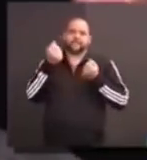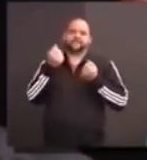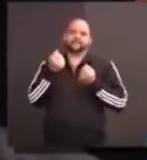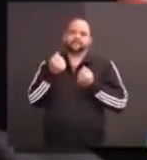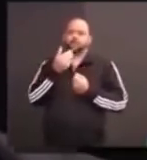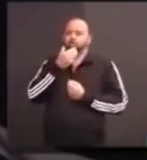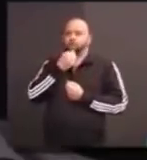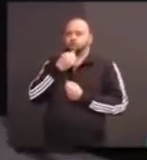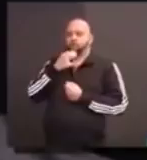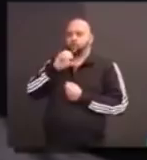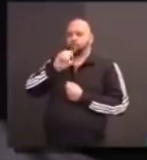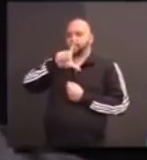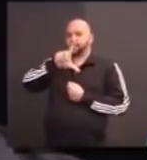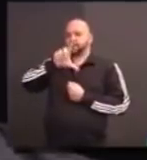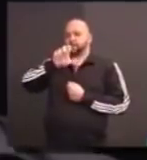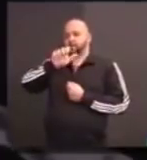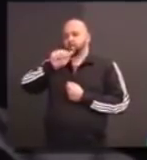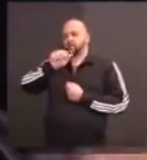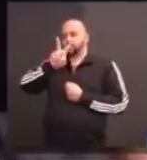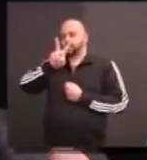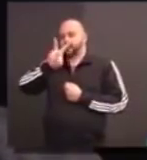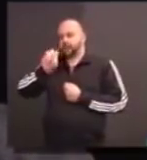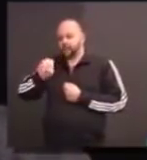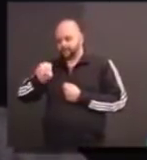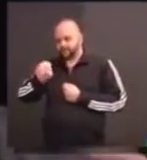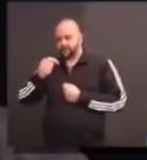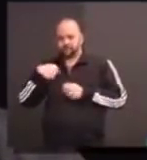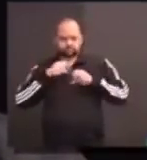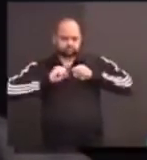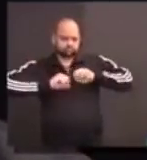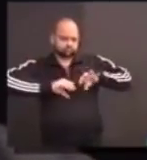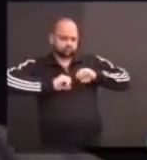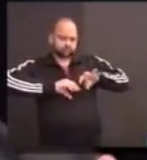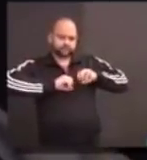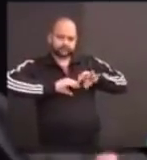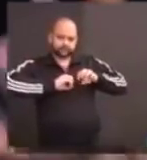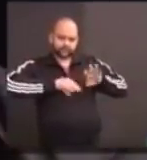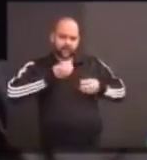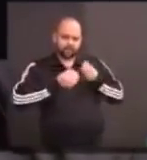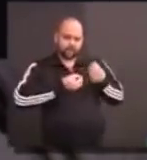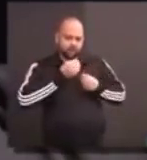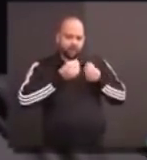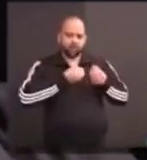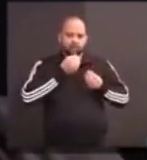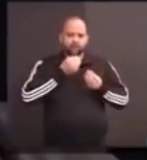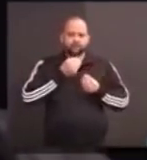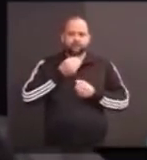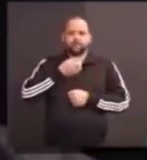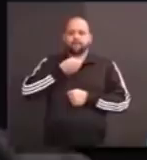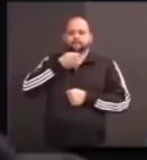Olavo Escobar Borges, que nos ensinava, inclusive, como falar.